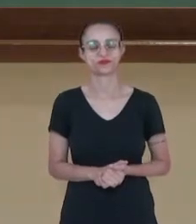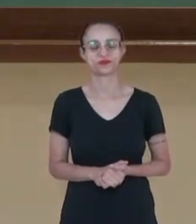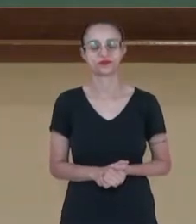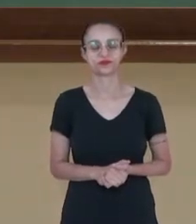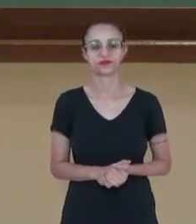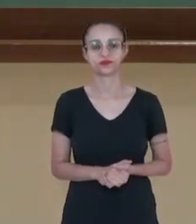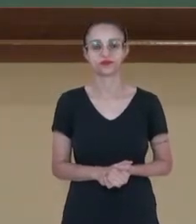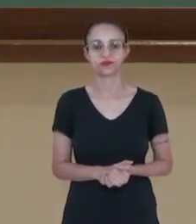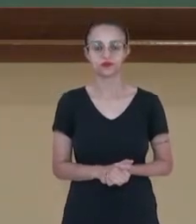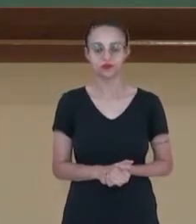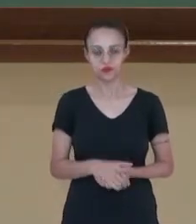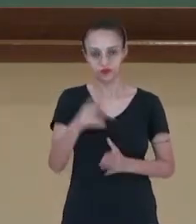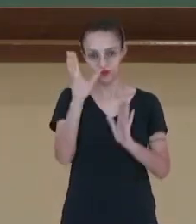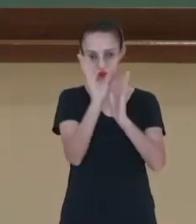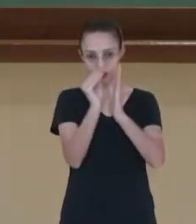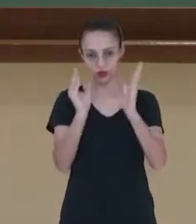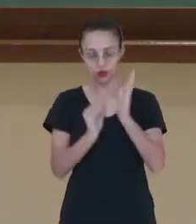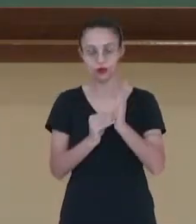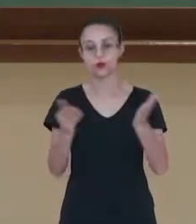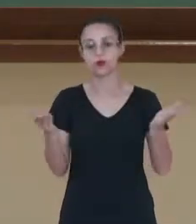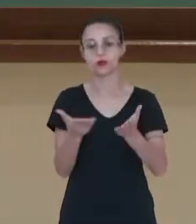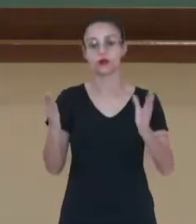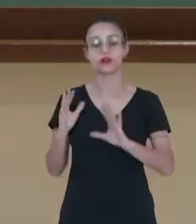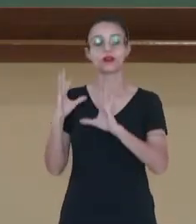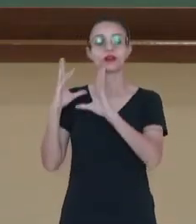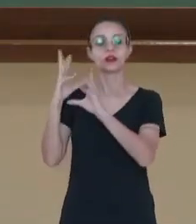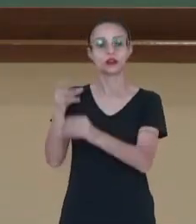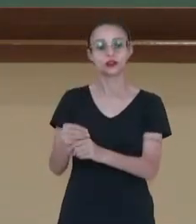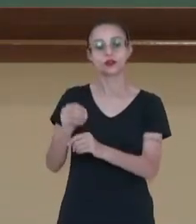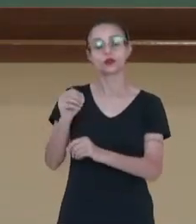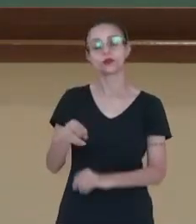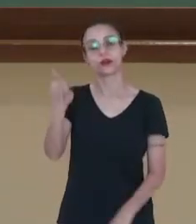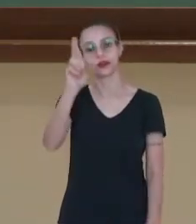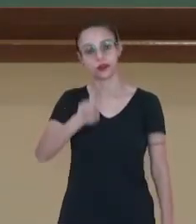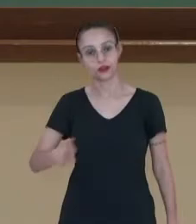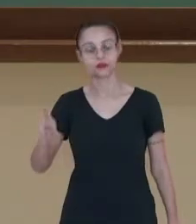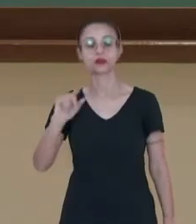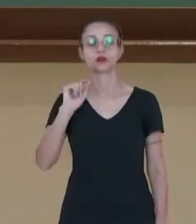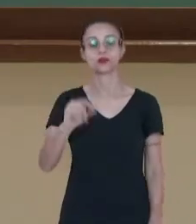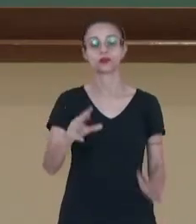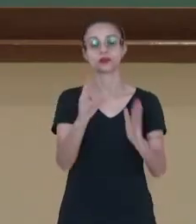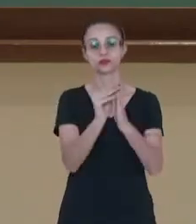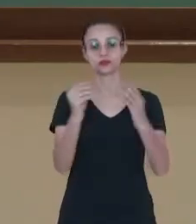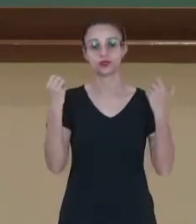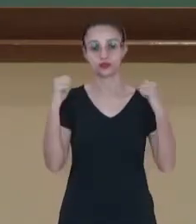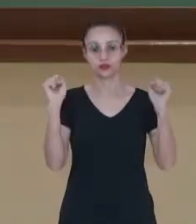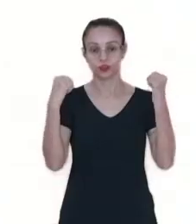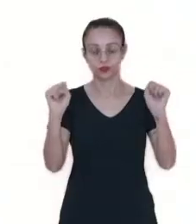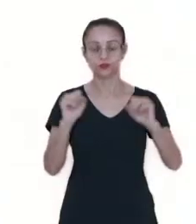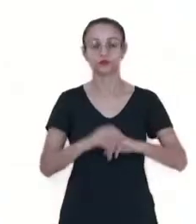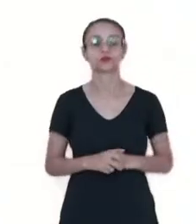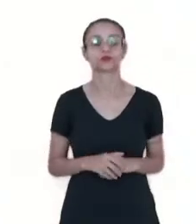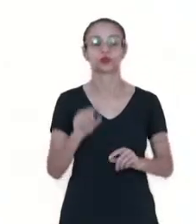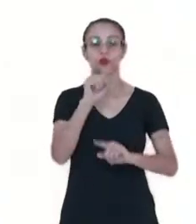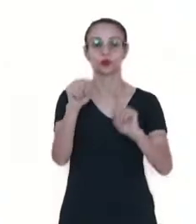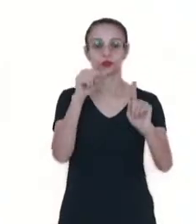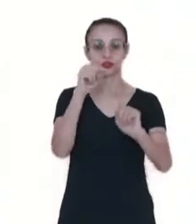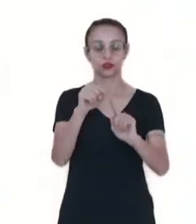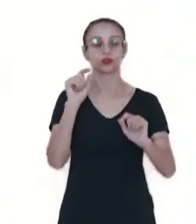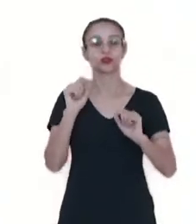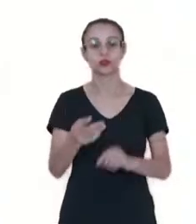Nosso conteúdo de hoje é a retomada do conteúdo de ginástica. Então, qual é o nosso objetivo da aula de hoje?